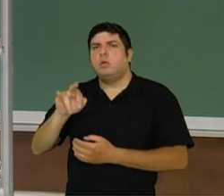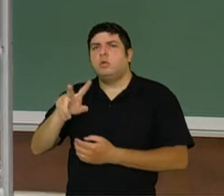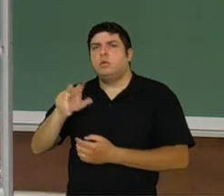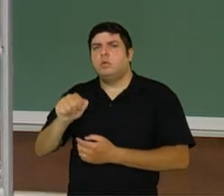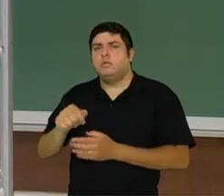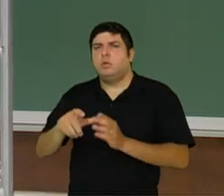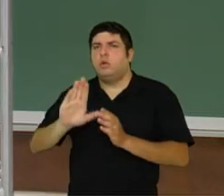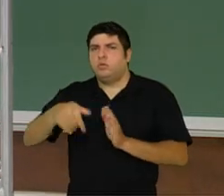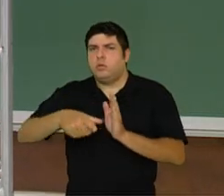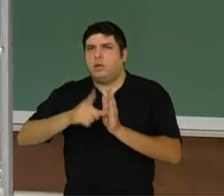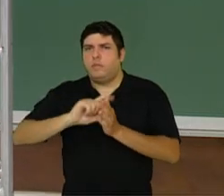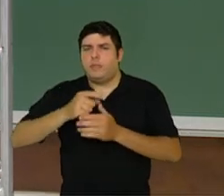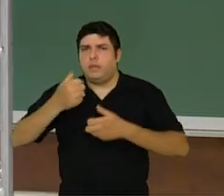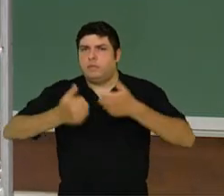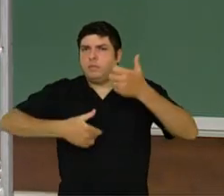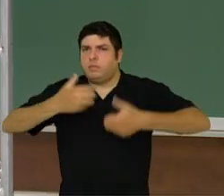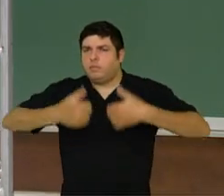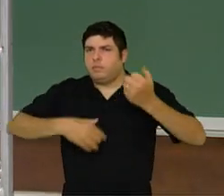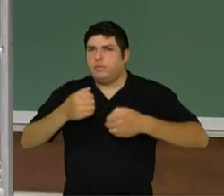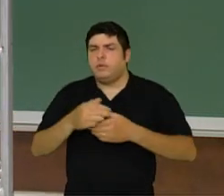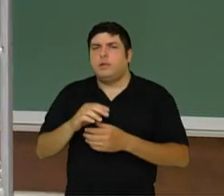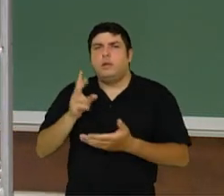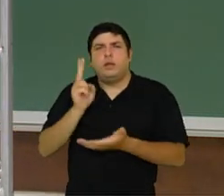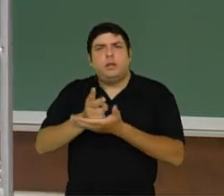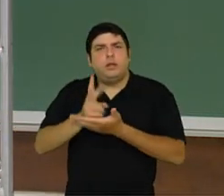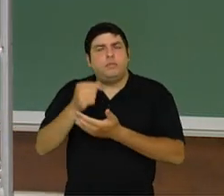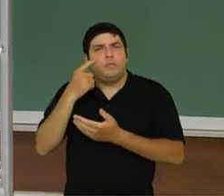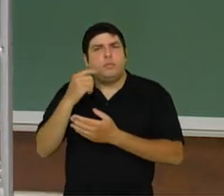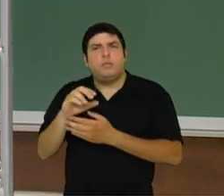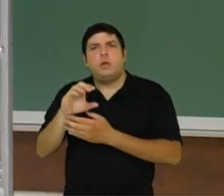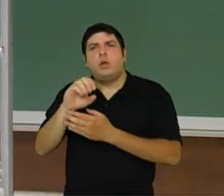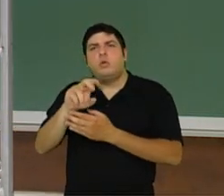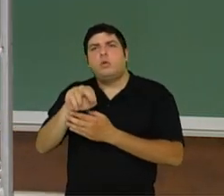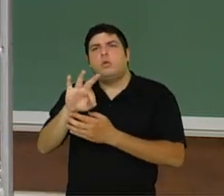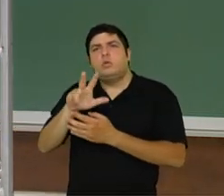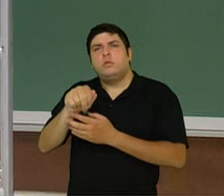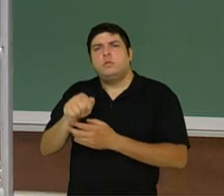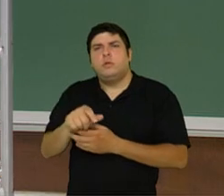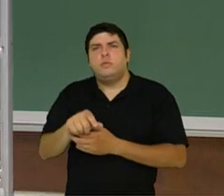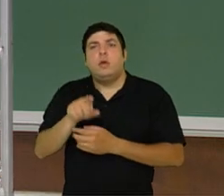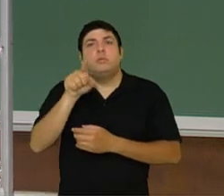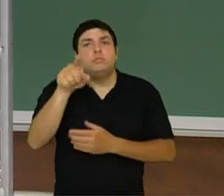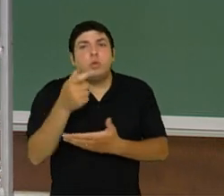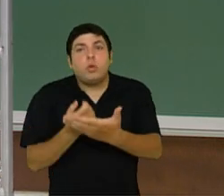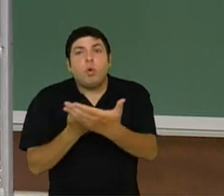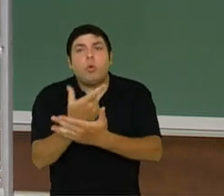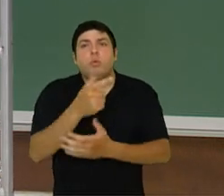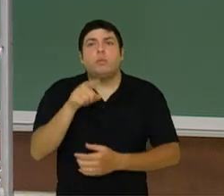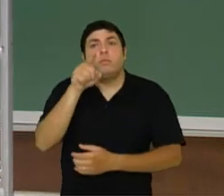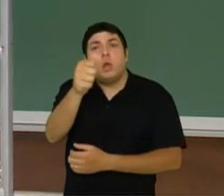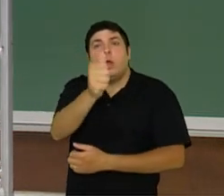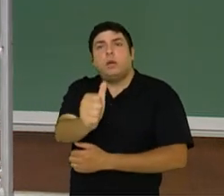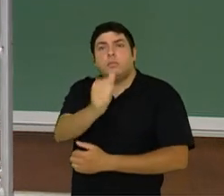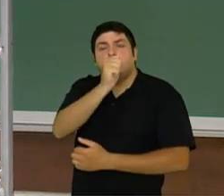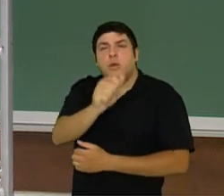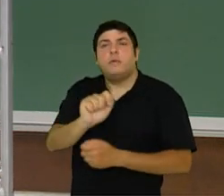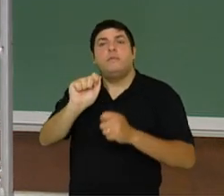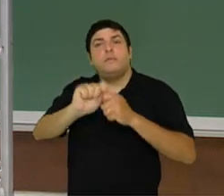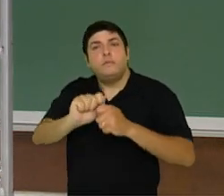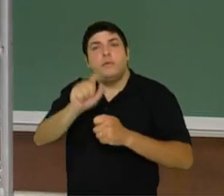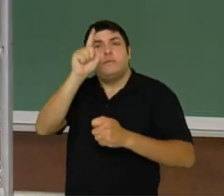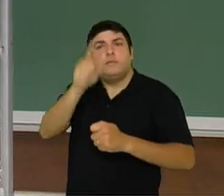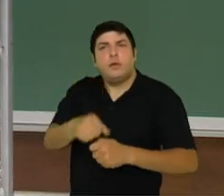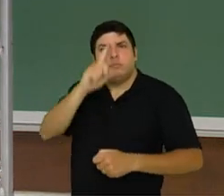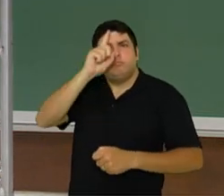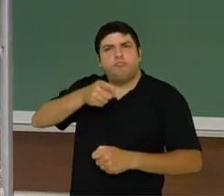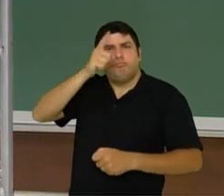já deixei o primeiro ali nas propagandas, quase sempre que ela fala, né? Compre isso, beba aquilo, faça tal coisa, tá dando ordem